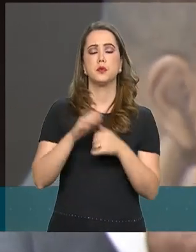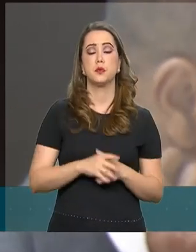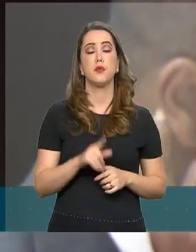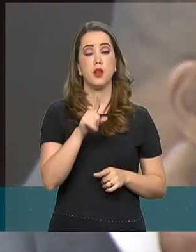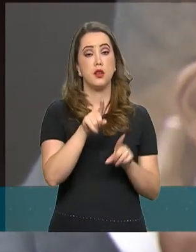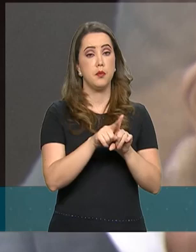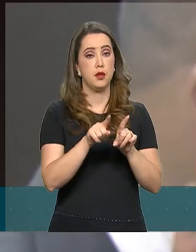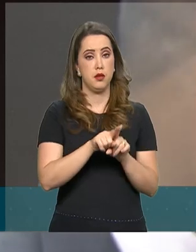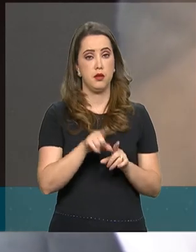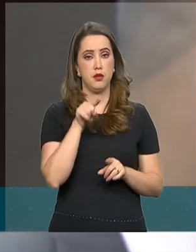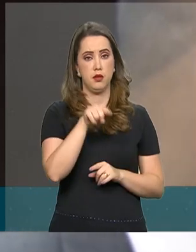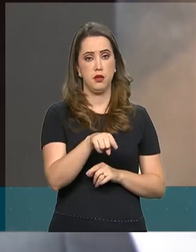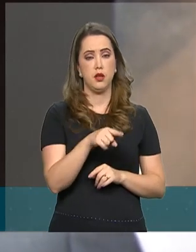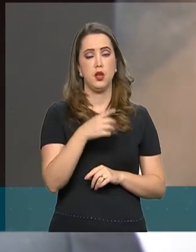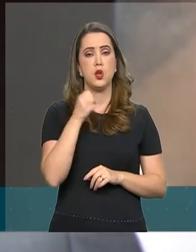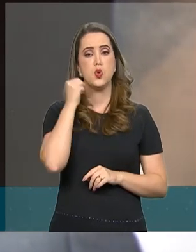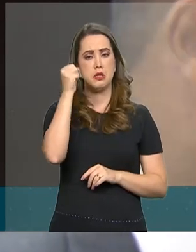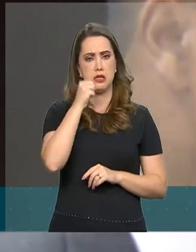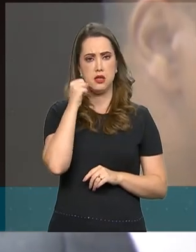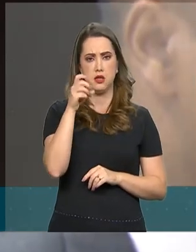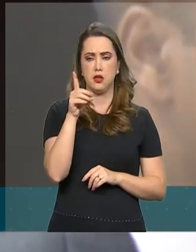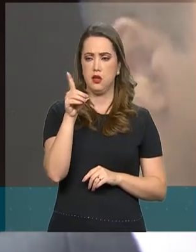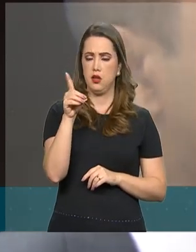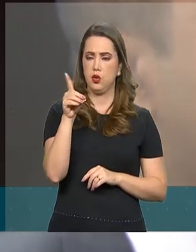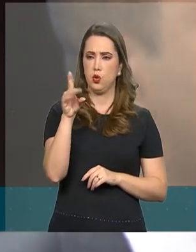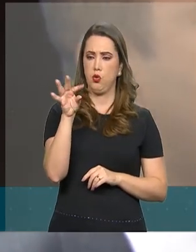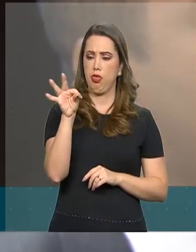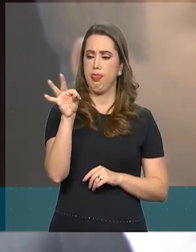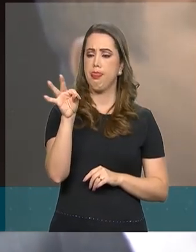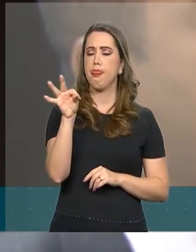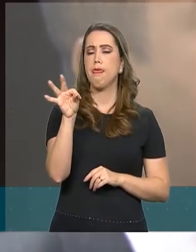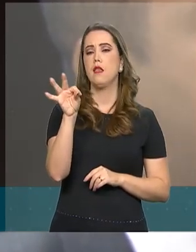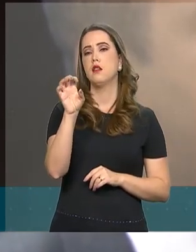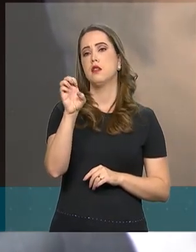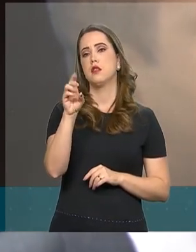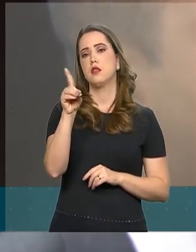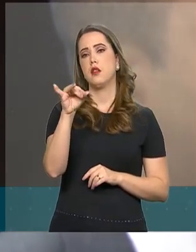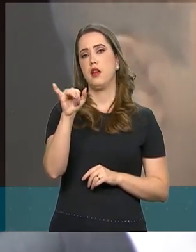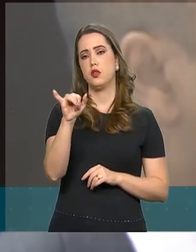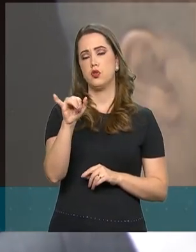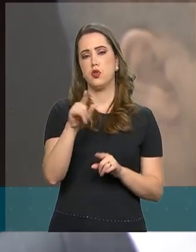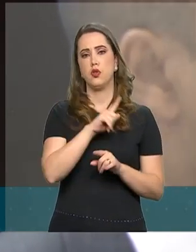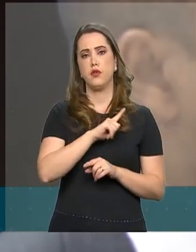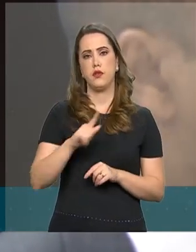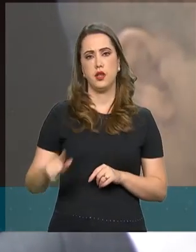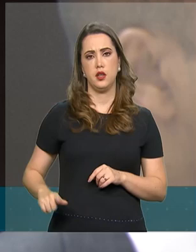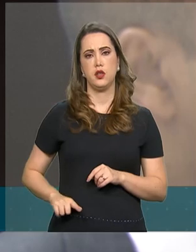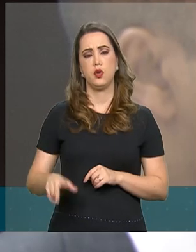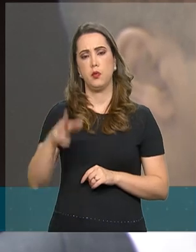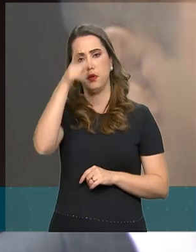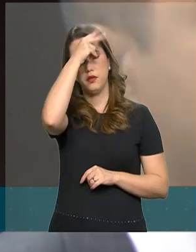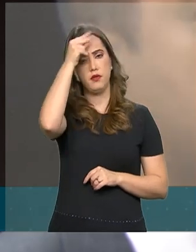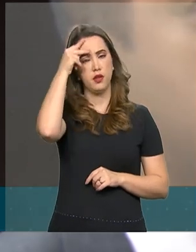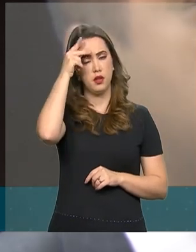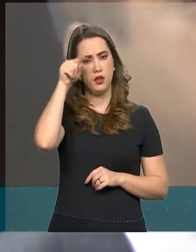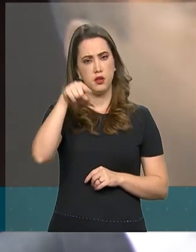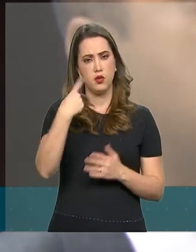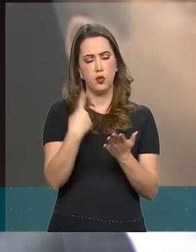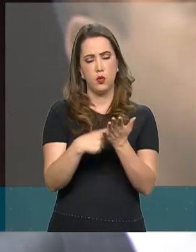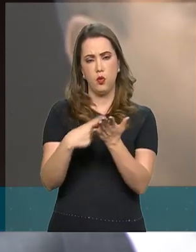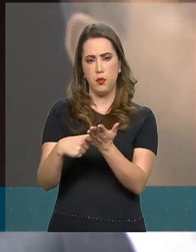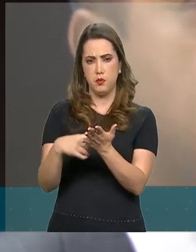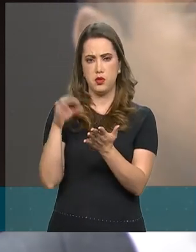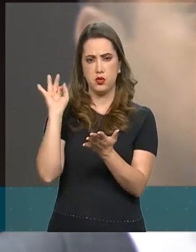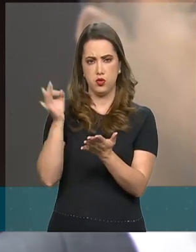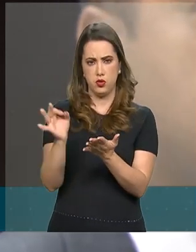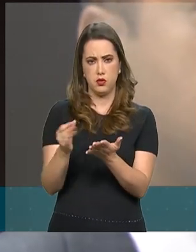com o senador ted cruz com o governador do texas e com o prefeito de dallas eu queria saber se a sargento essas